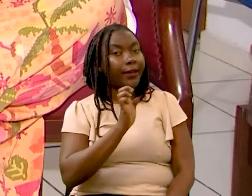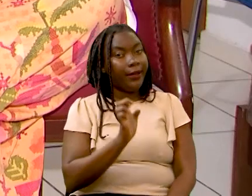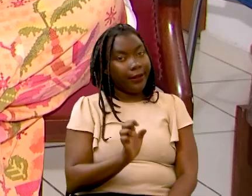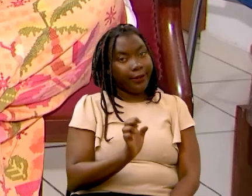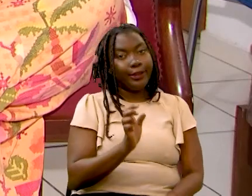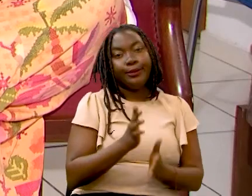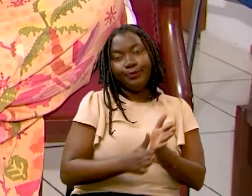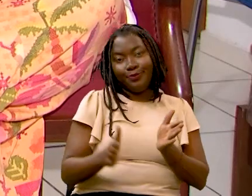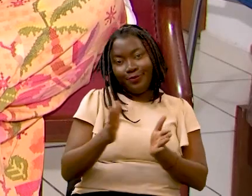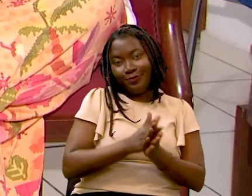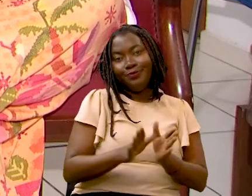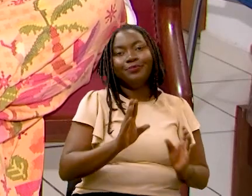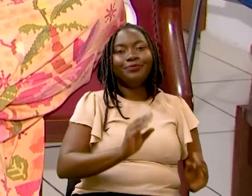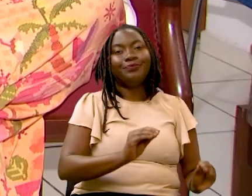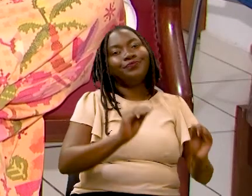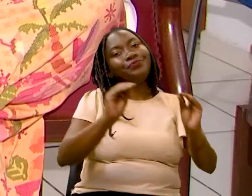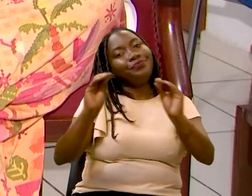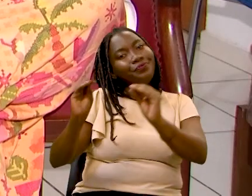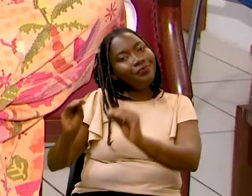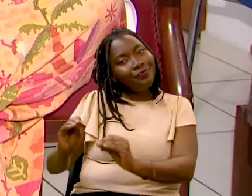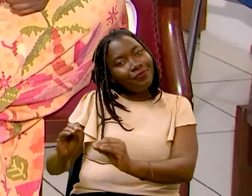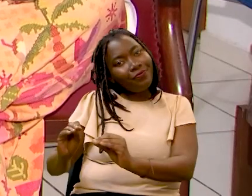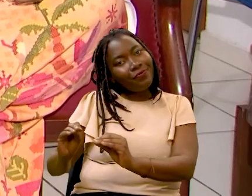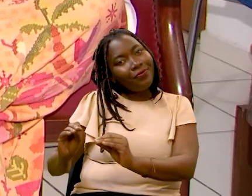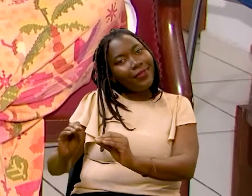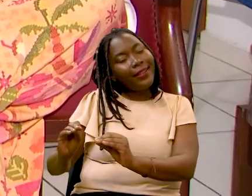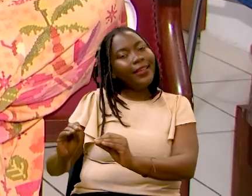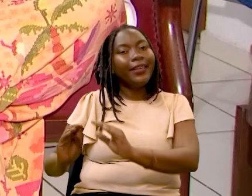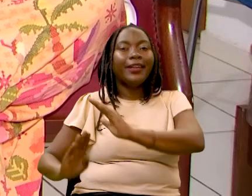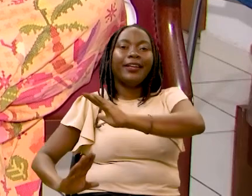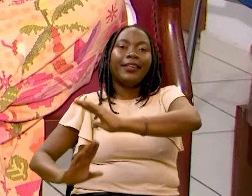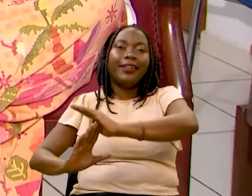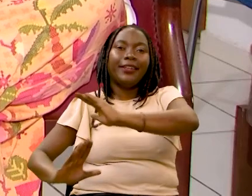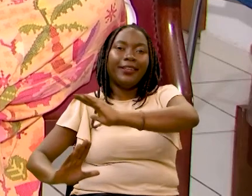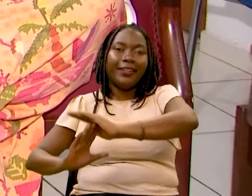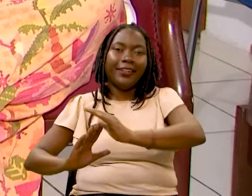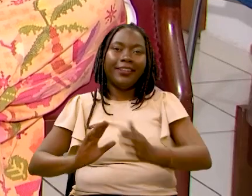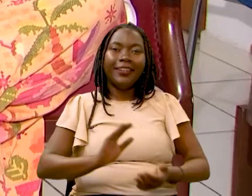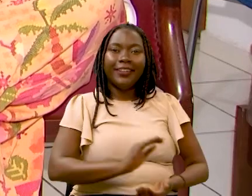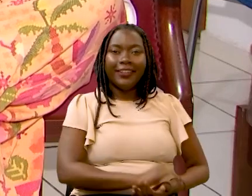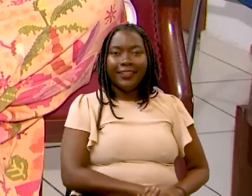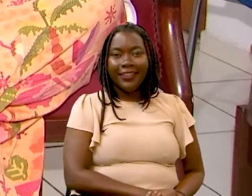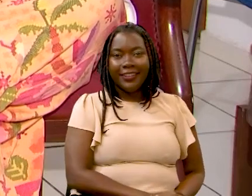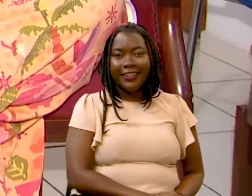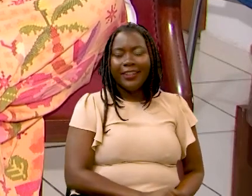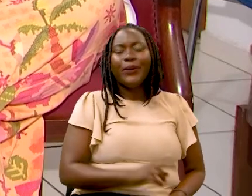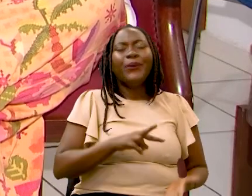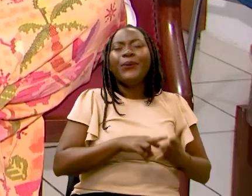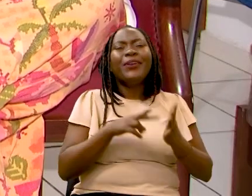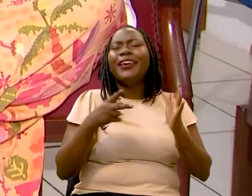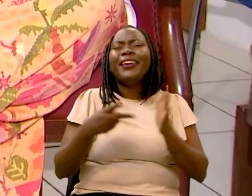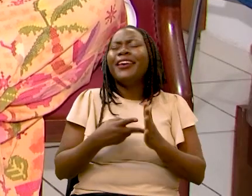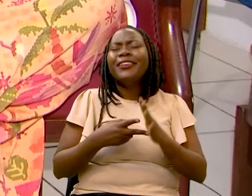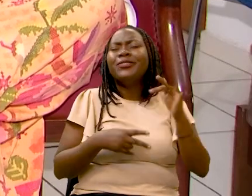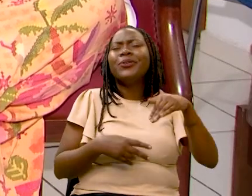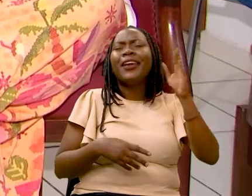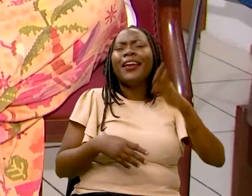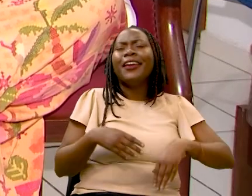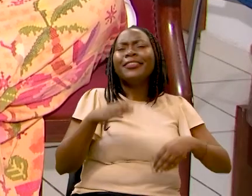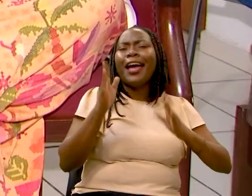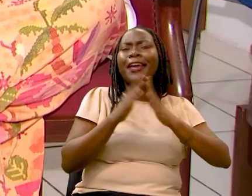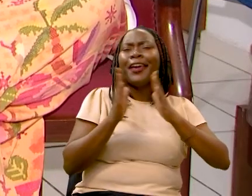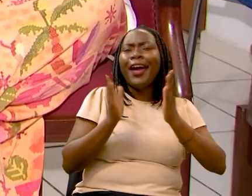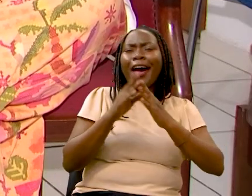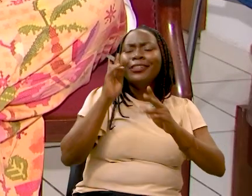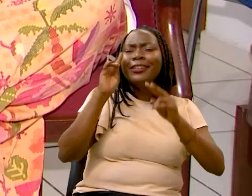eu sou ME. ME, né? E estou no processo de transição para limitada já. Para limitada já.